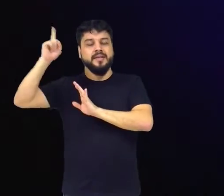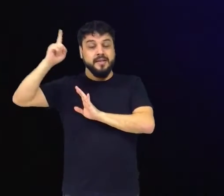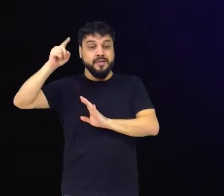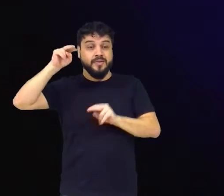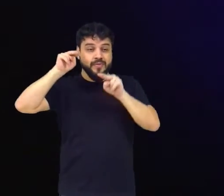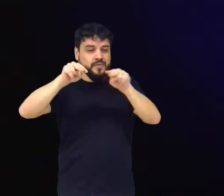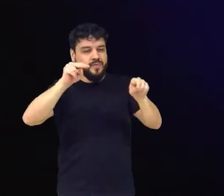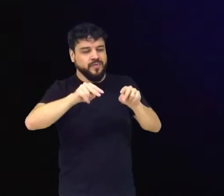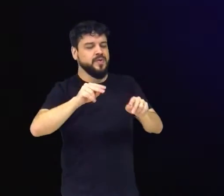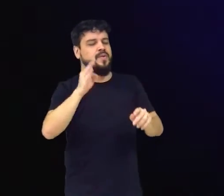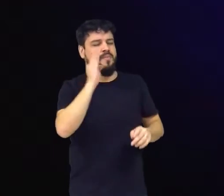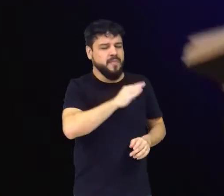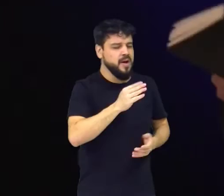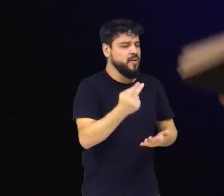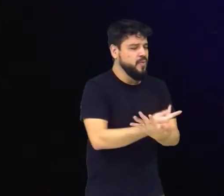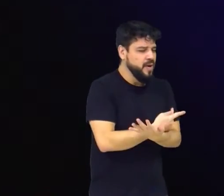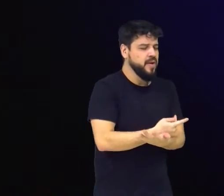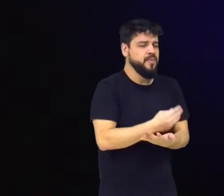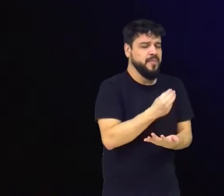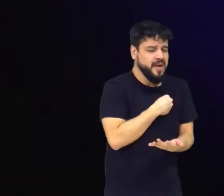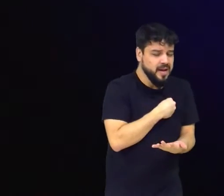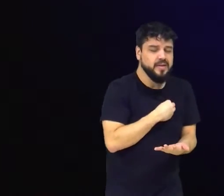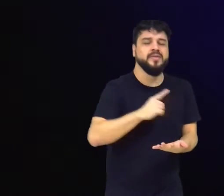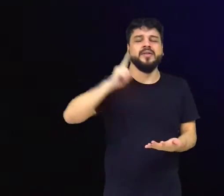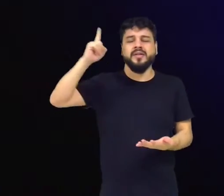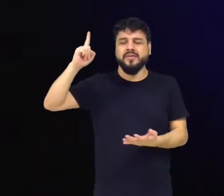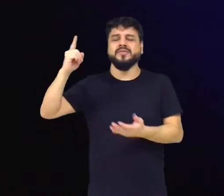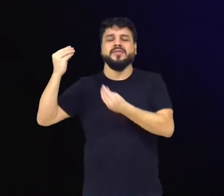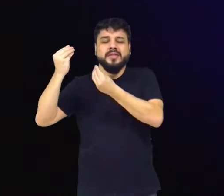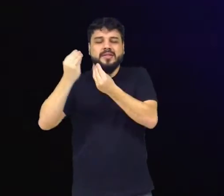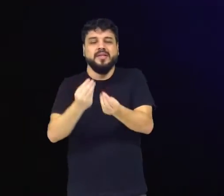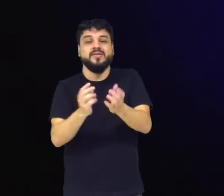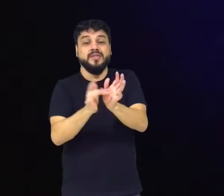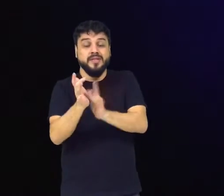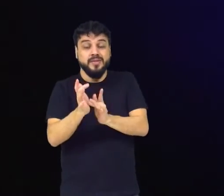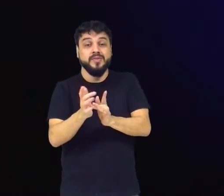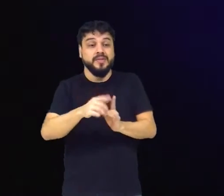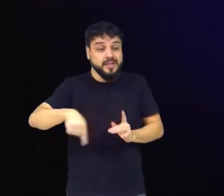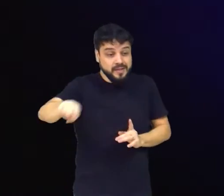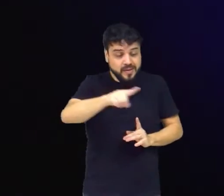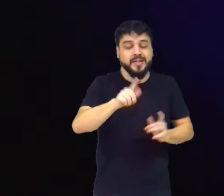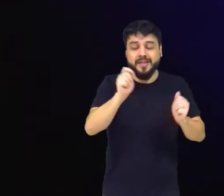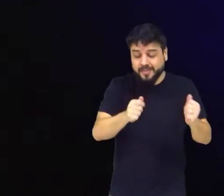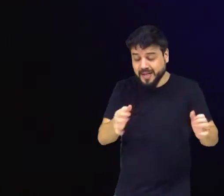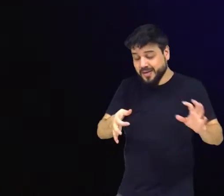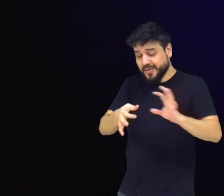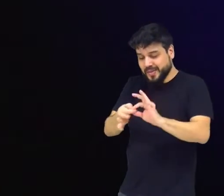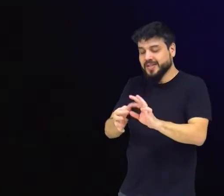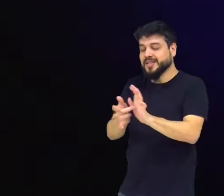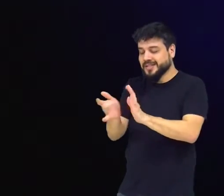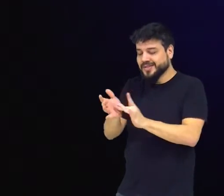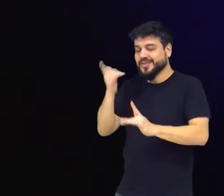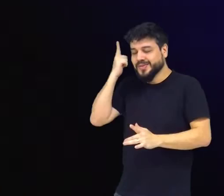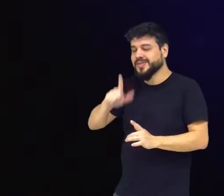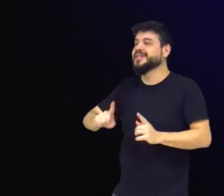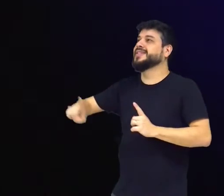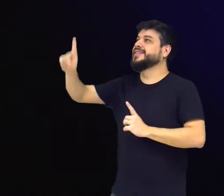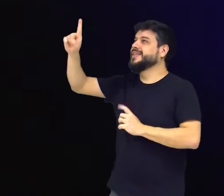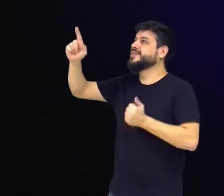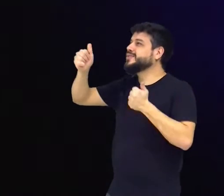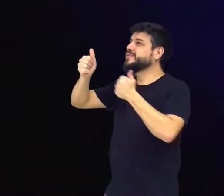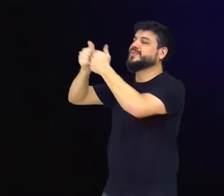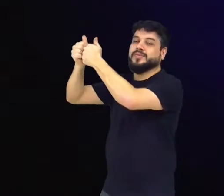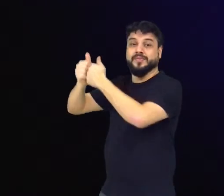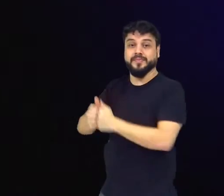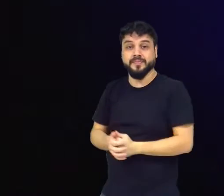inclinada para o mal. É nele que está o perdão dos nossos pecados e a nossa reconciliação com Deus para todos sempre. Eu quero ler o versículo 2